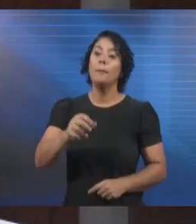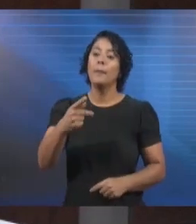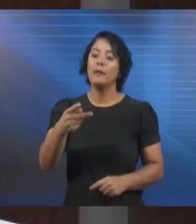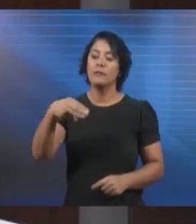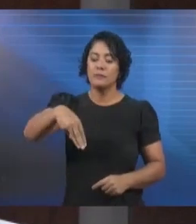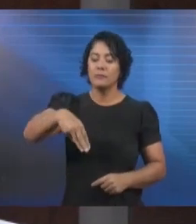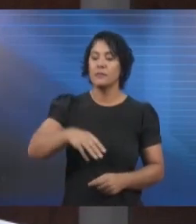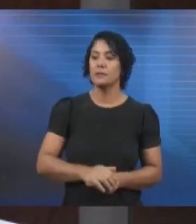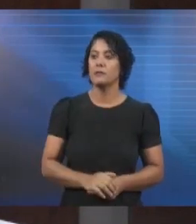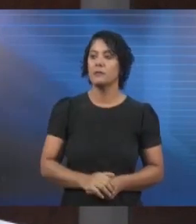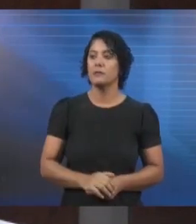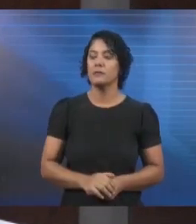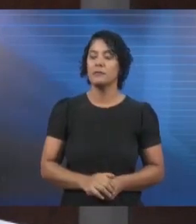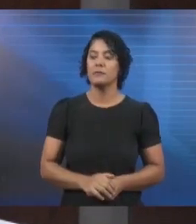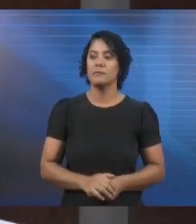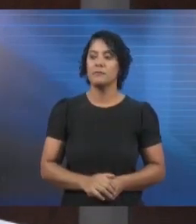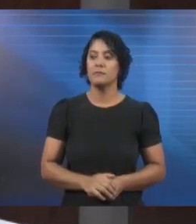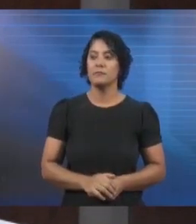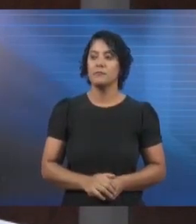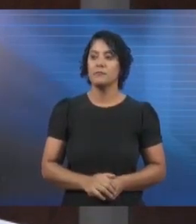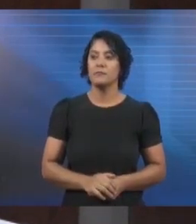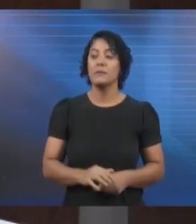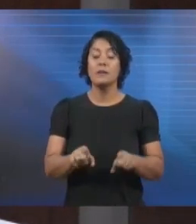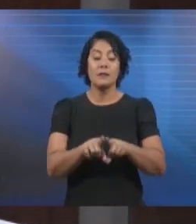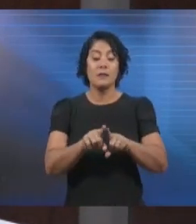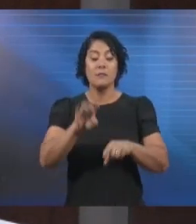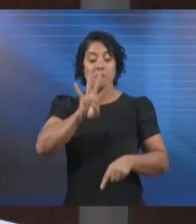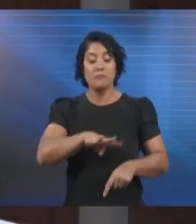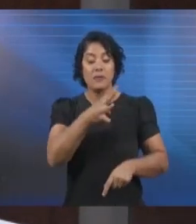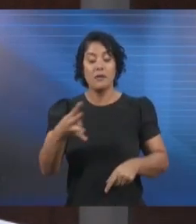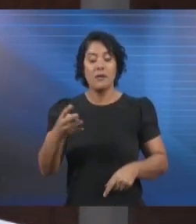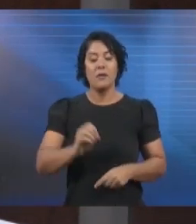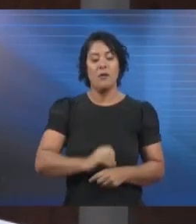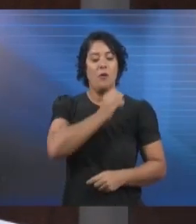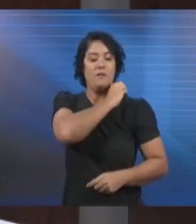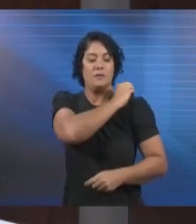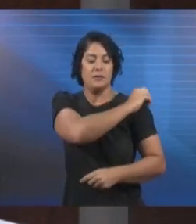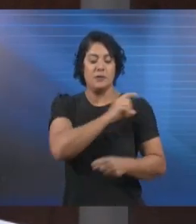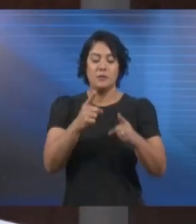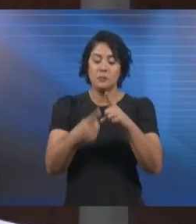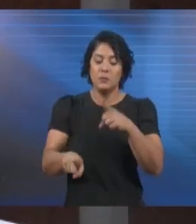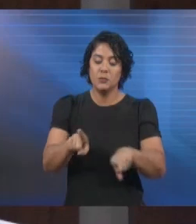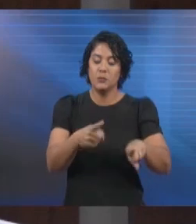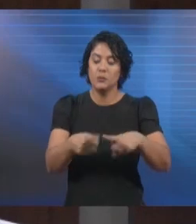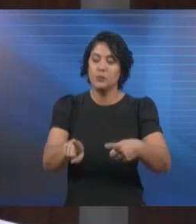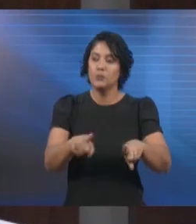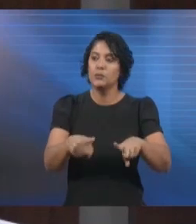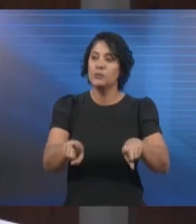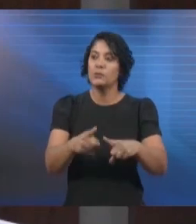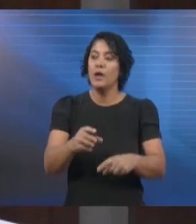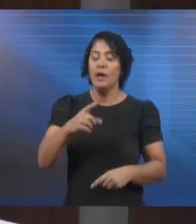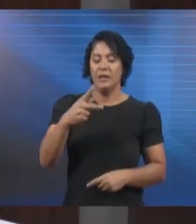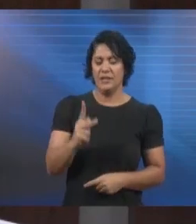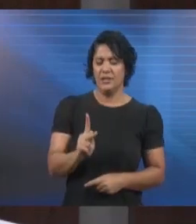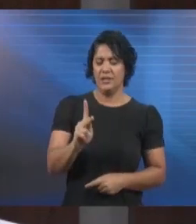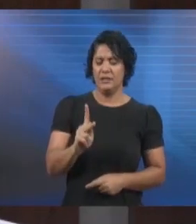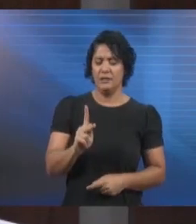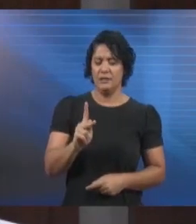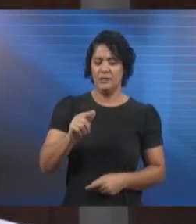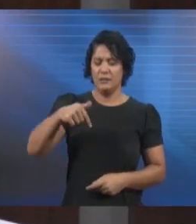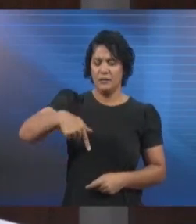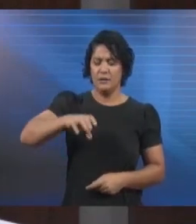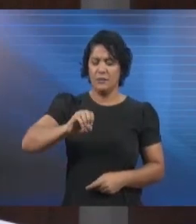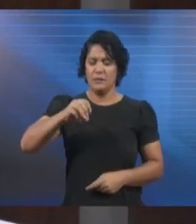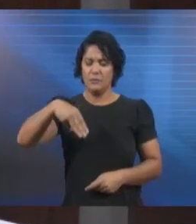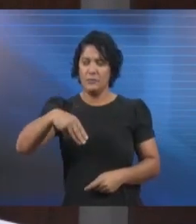militar PM e no quadro de Oficiais músicos qom da Polícia Militar do